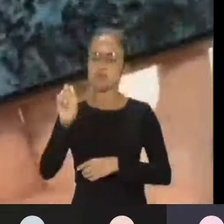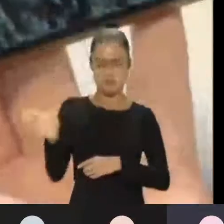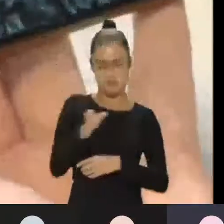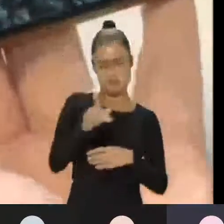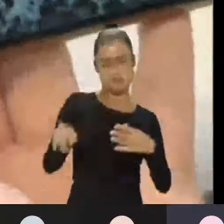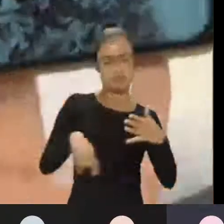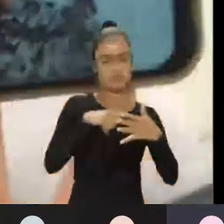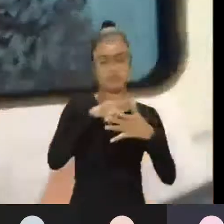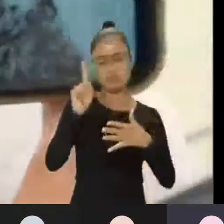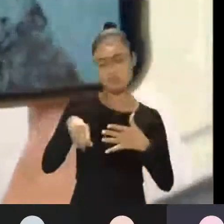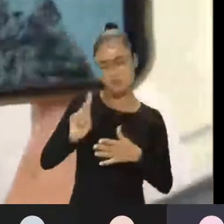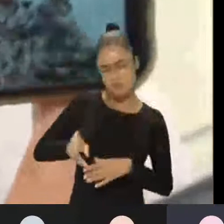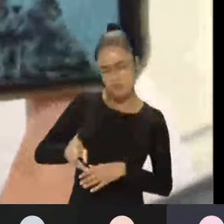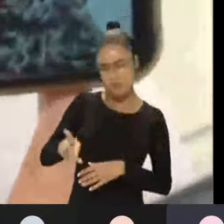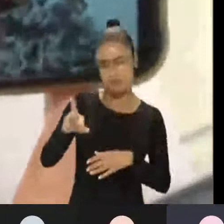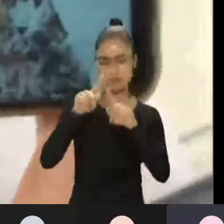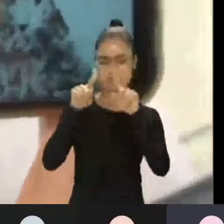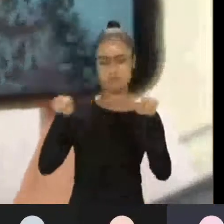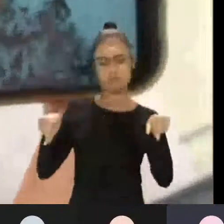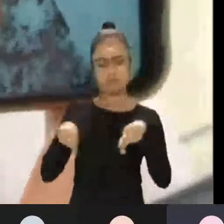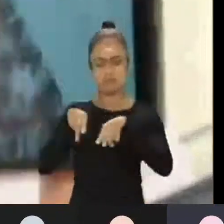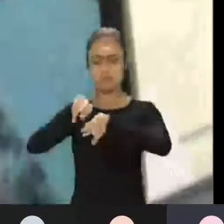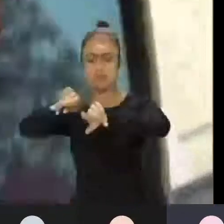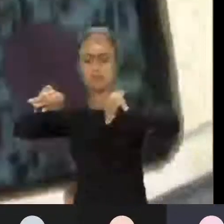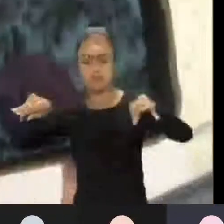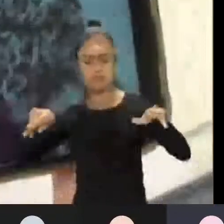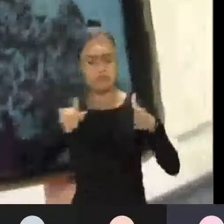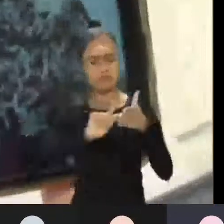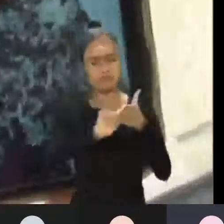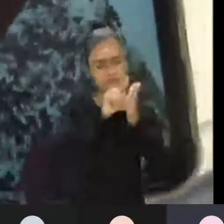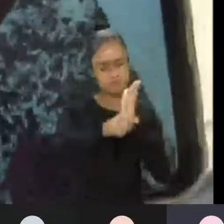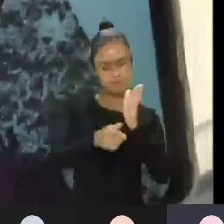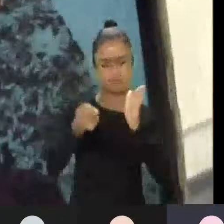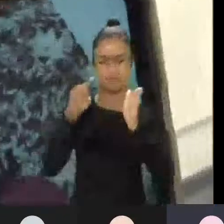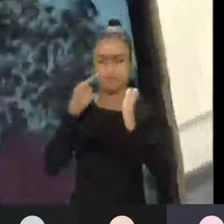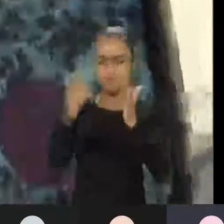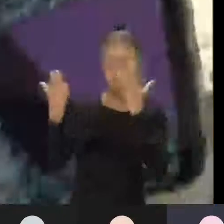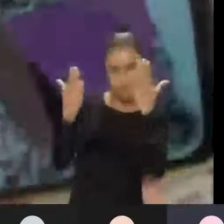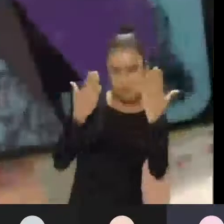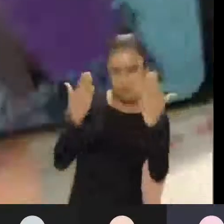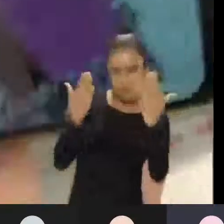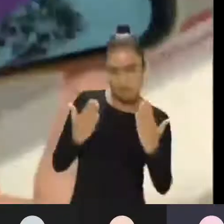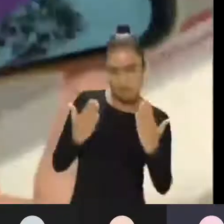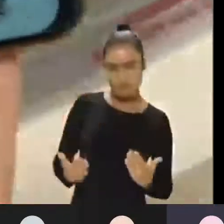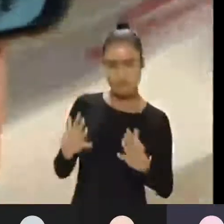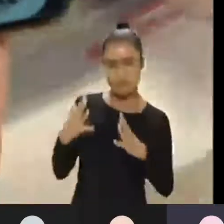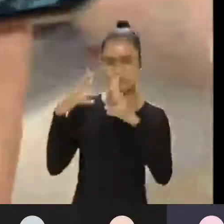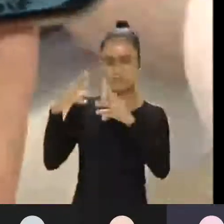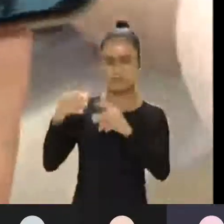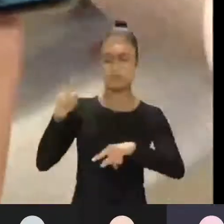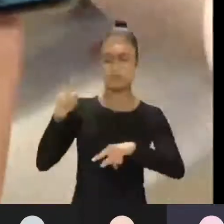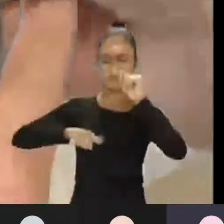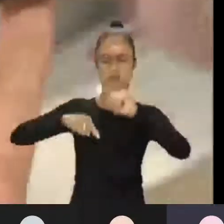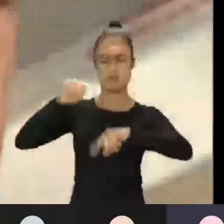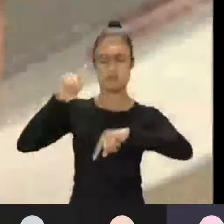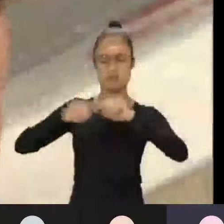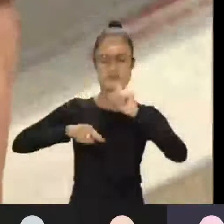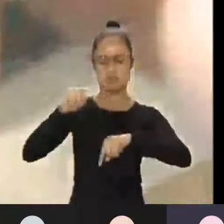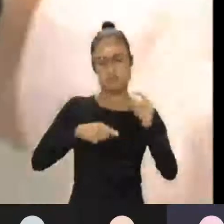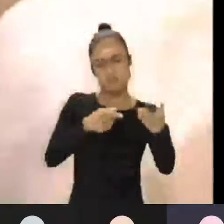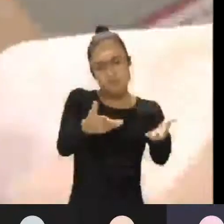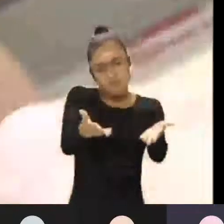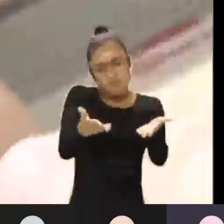E assim sucessivamente. Você vai ter aí vários cartões para analisar todos os objetos. E eu